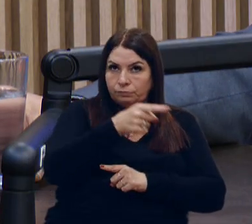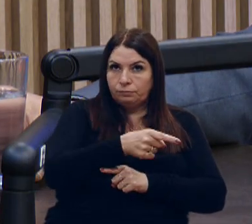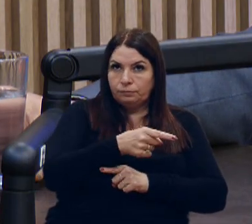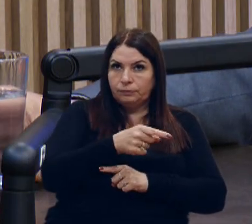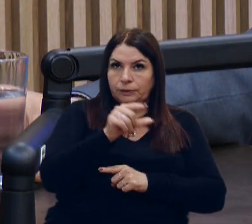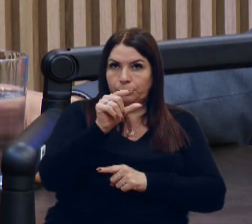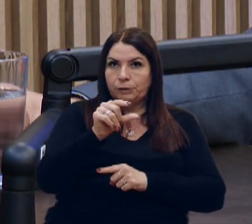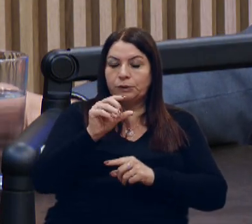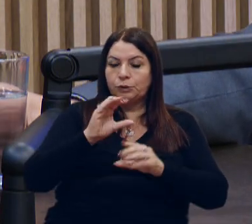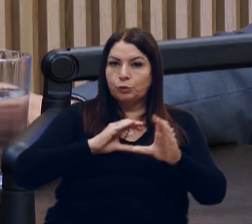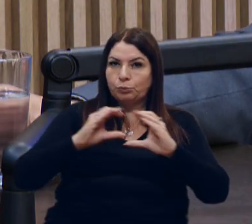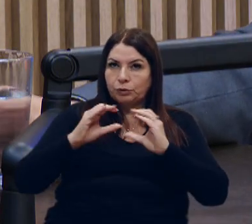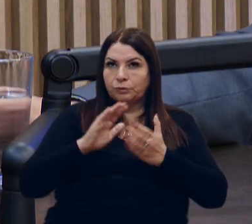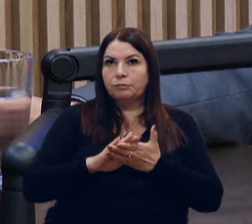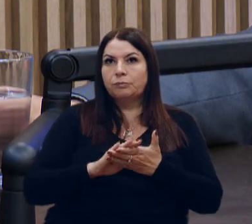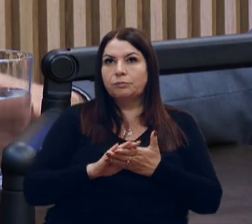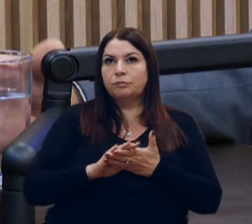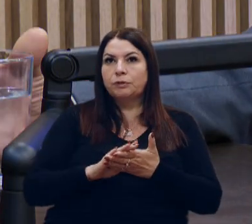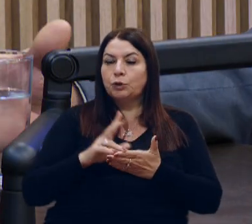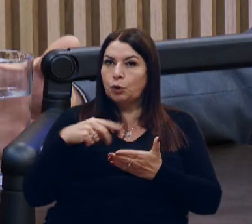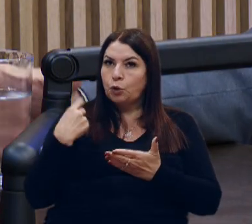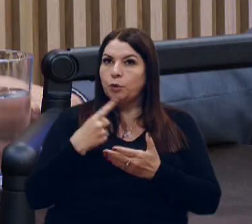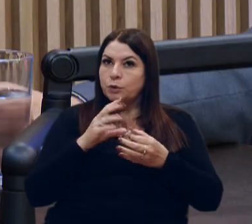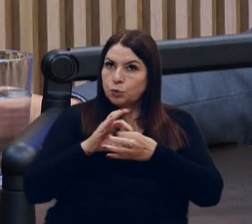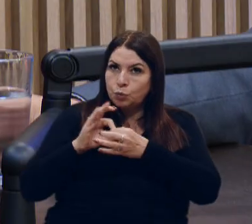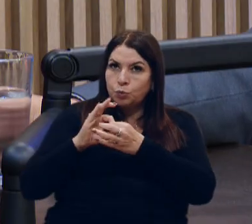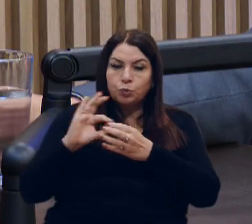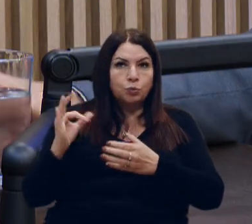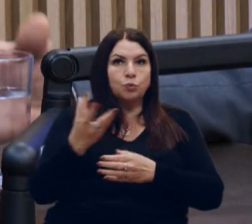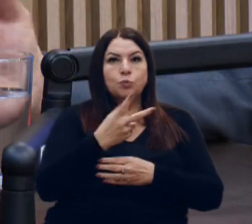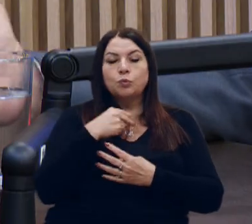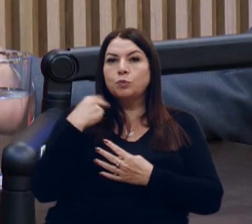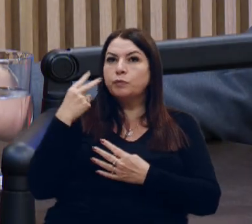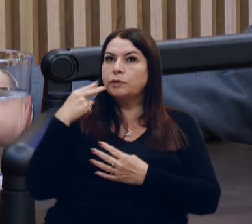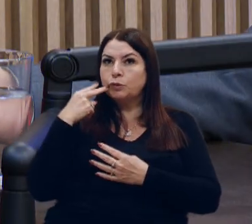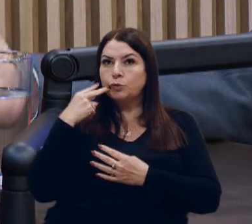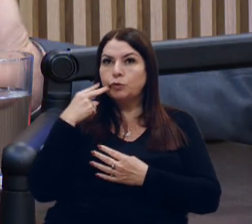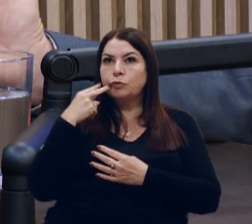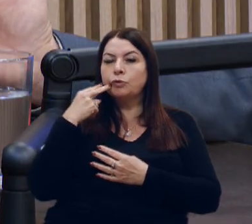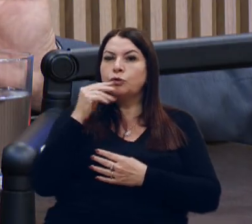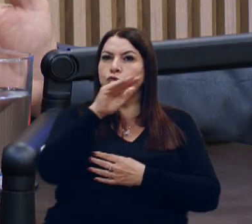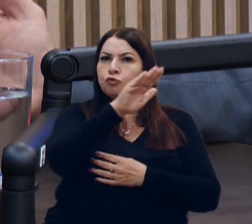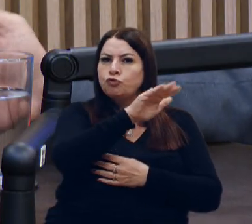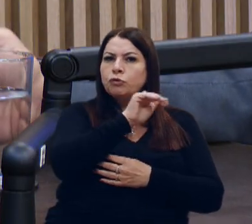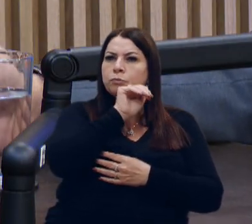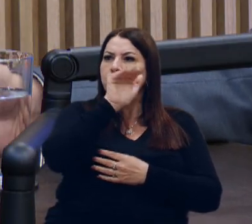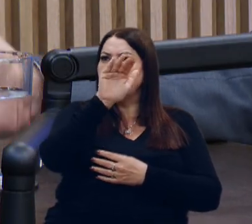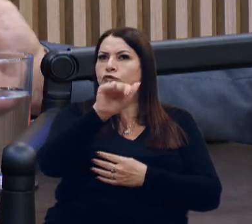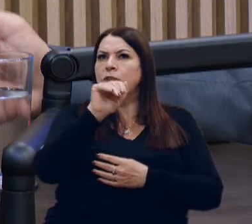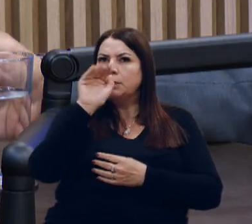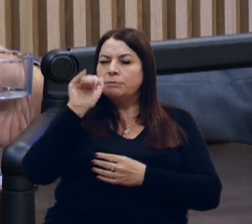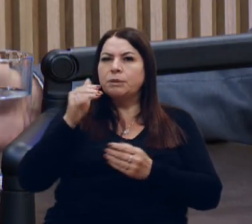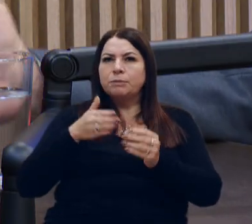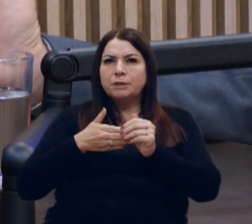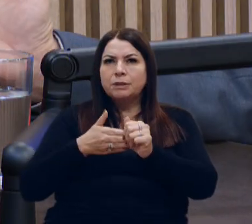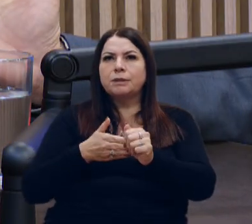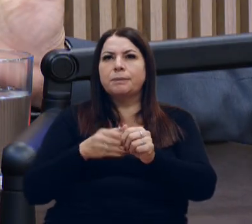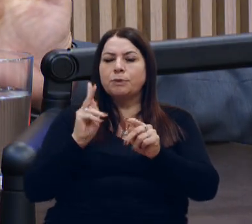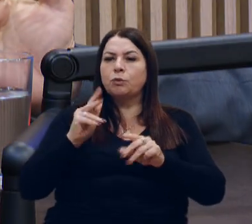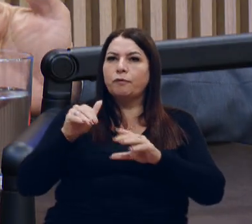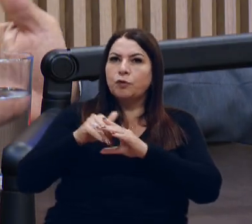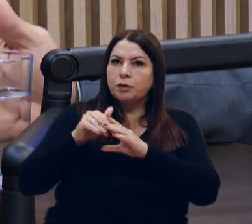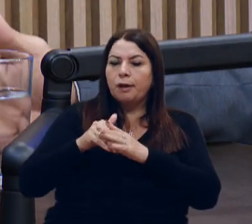pequenas comunicações, é que a gente se una, todos os vereadores, a gente chame todos os nossos seguidores,